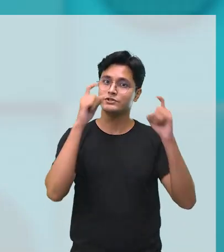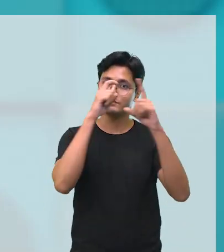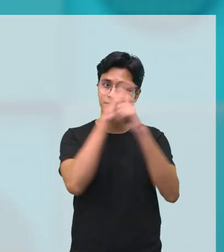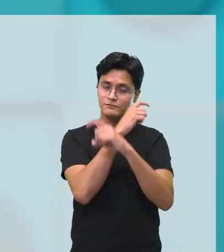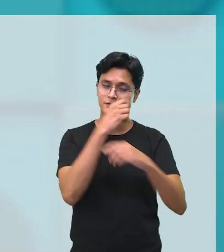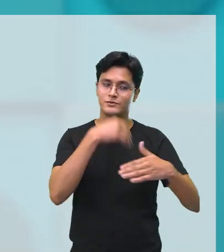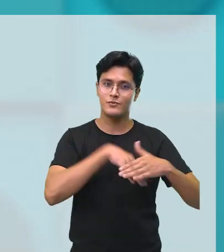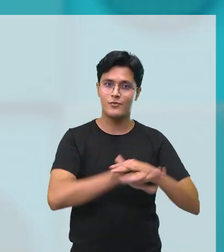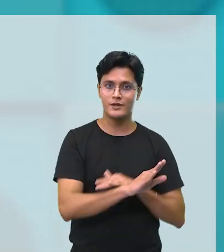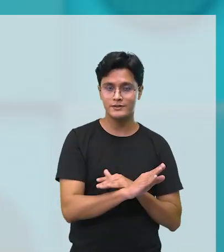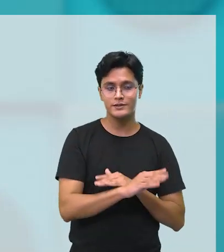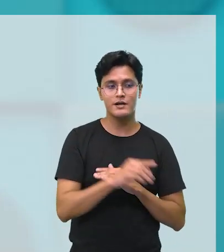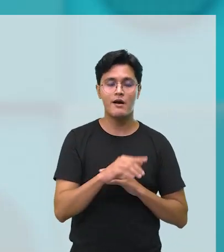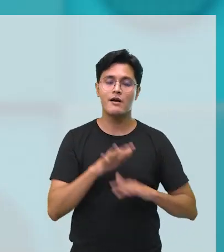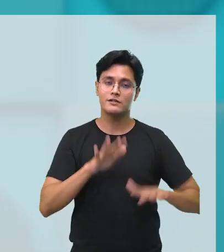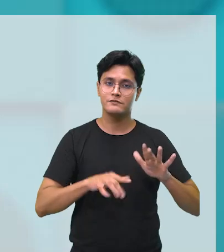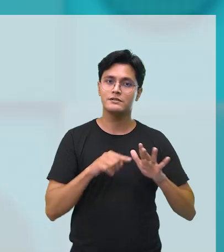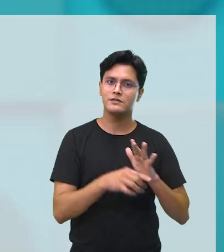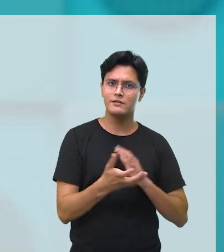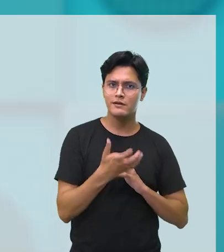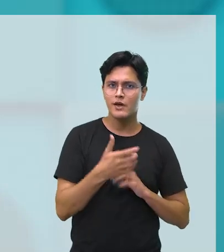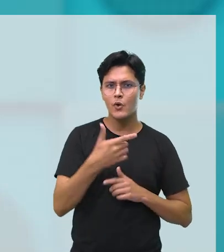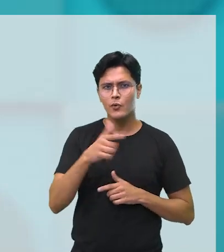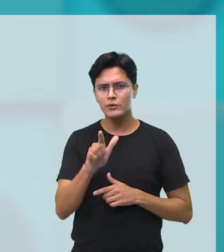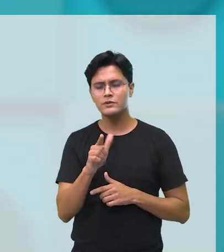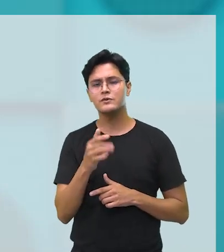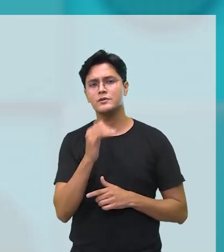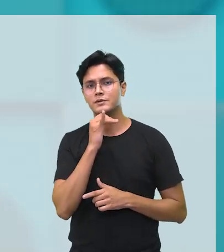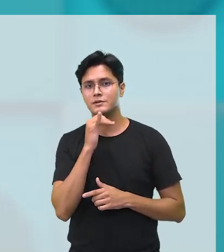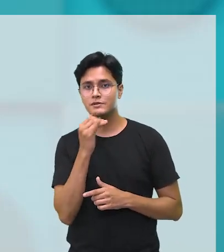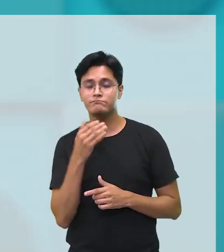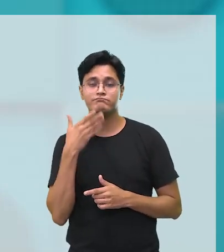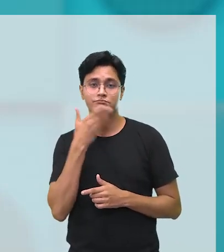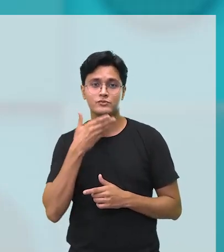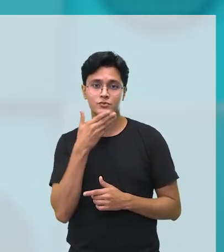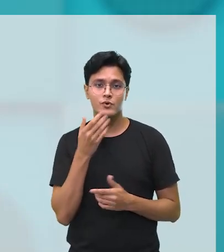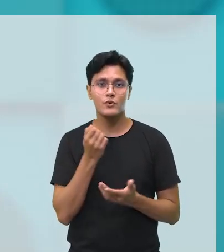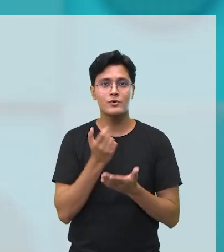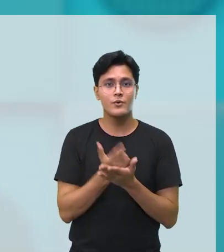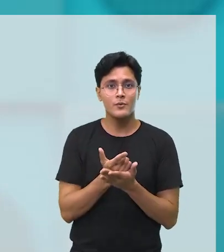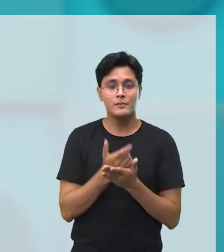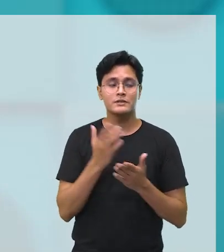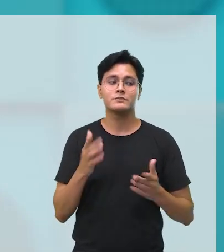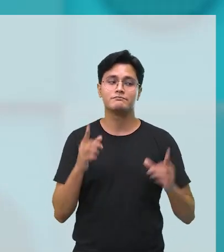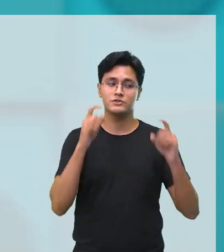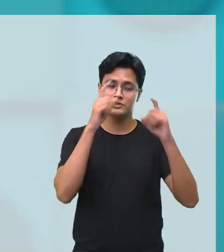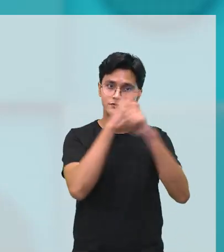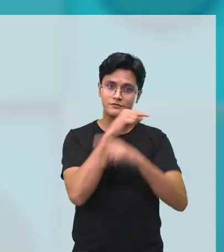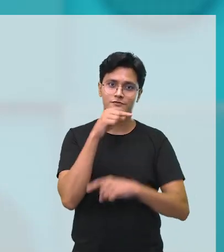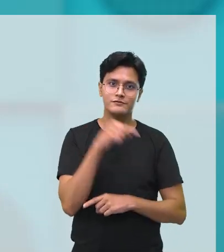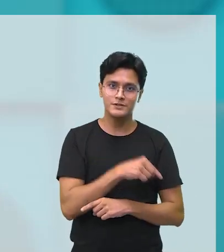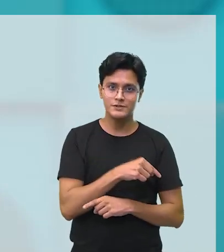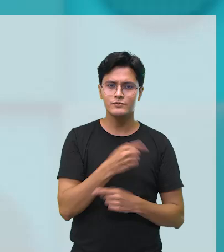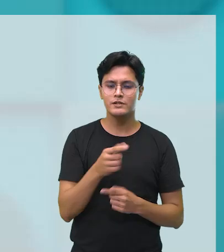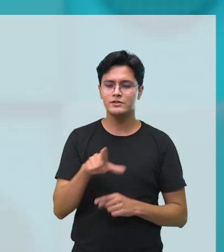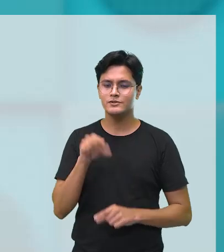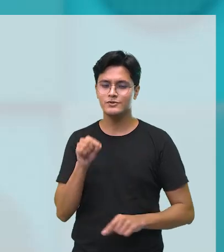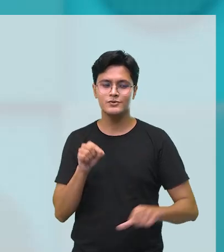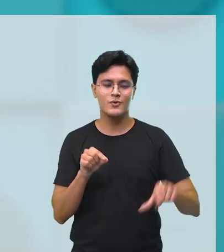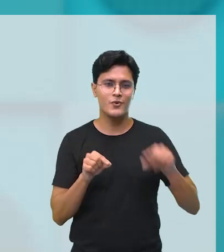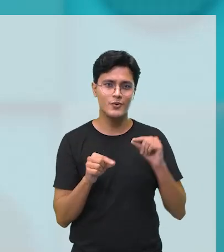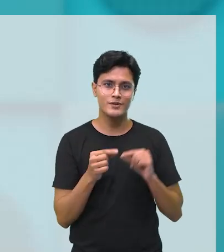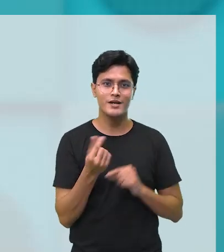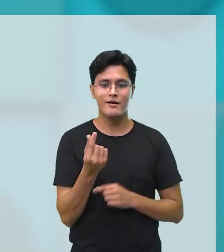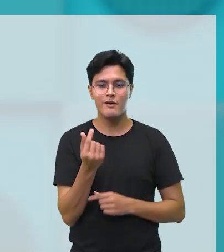ele escolher entre guardar o dinheiro para uma coisa melhor ou o docinho que já está ali na frente dele, só basta dar o dinheiro. Então veja como é a